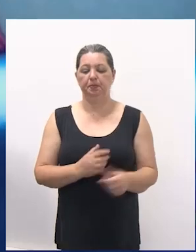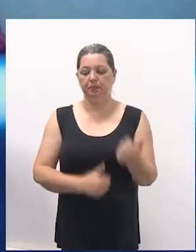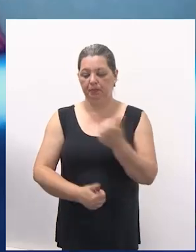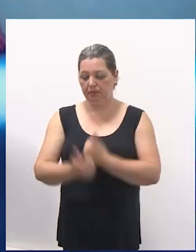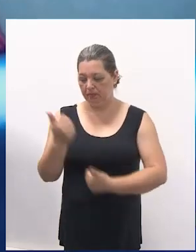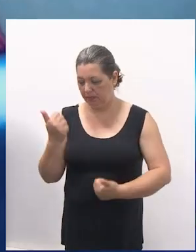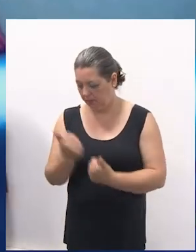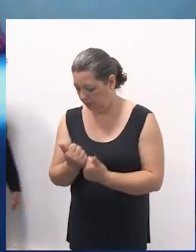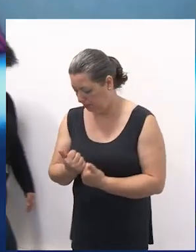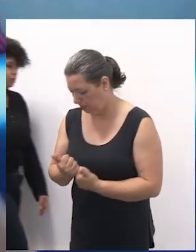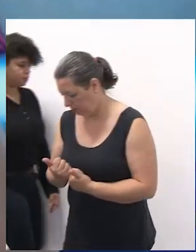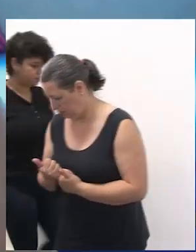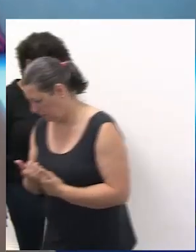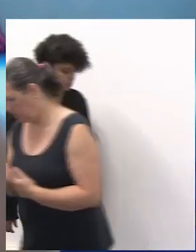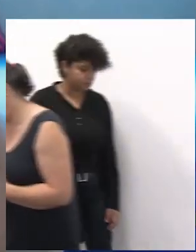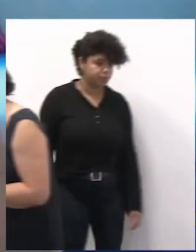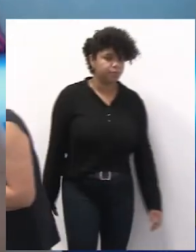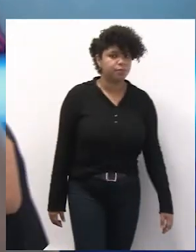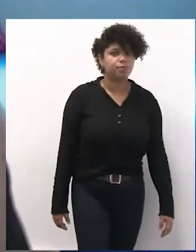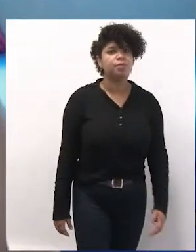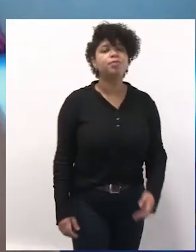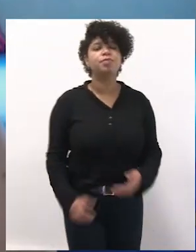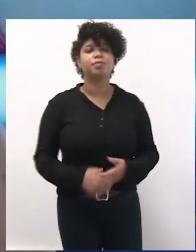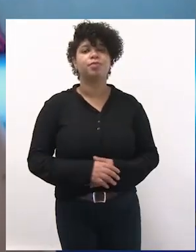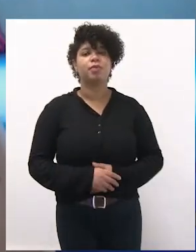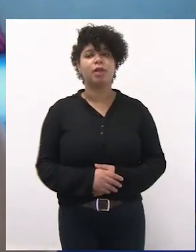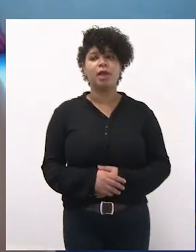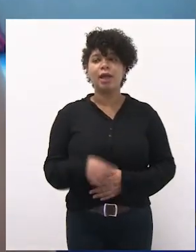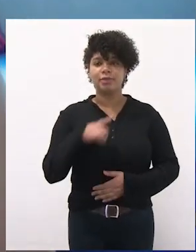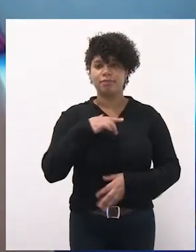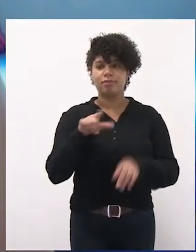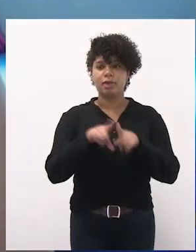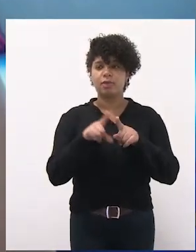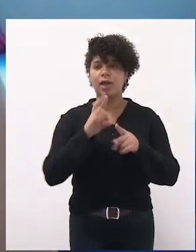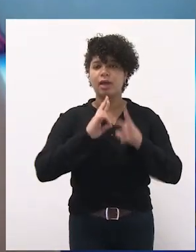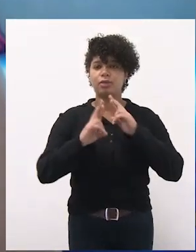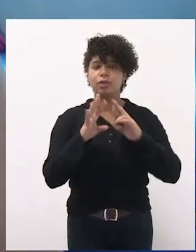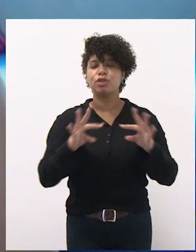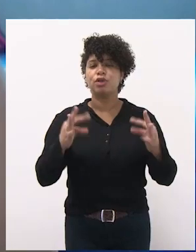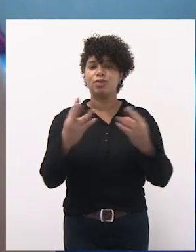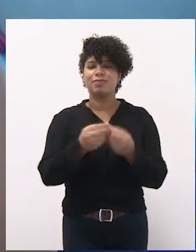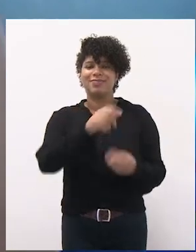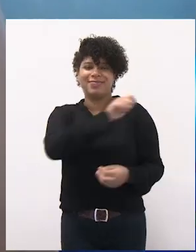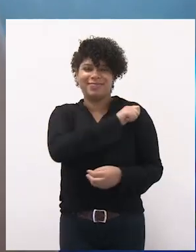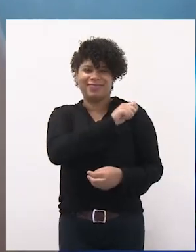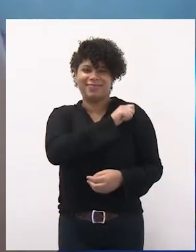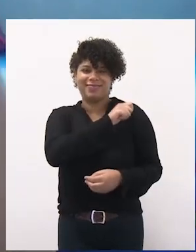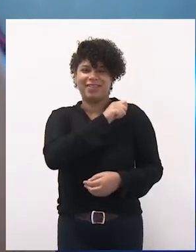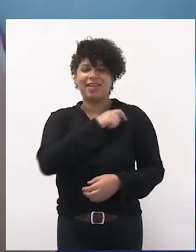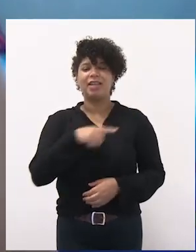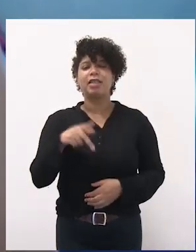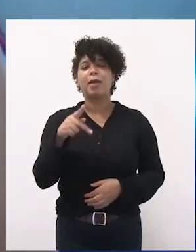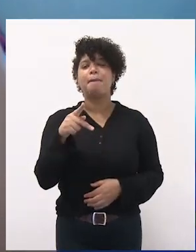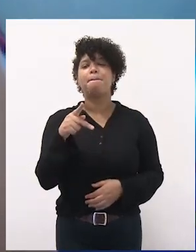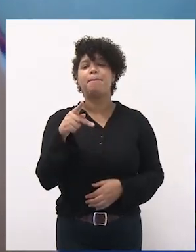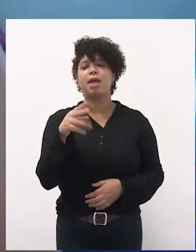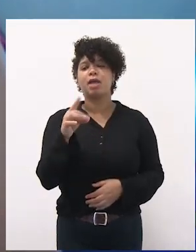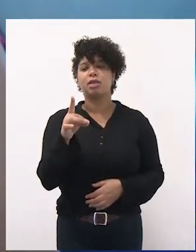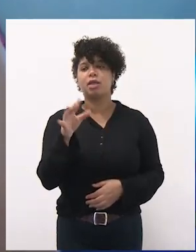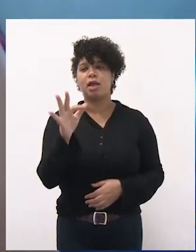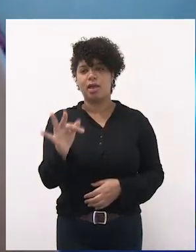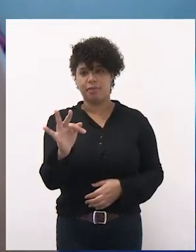cada aluno. Então, eu digo sempre que o visualizar é um PDF mais inteligente, no sentido de que a gente